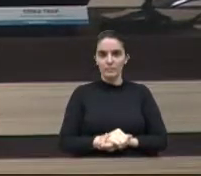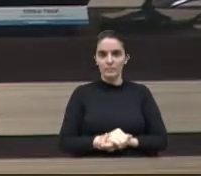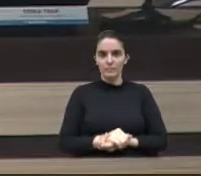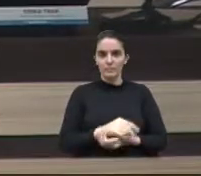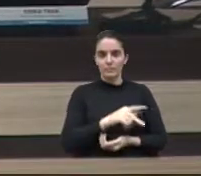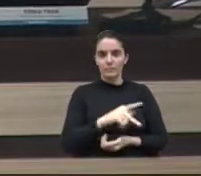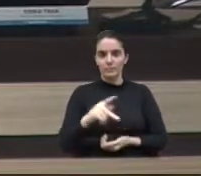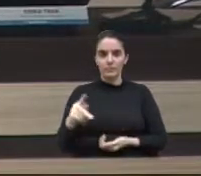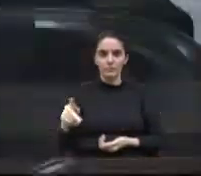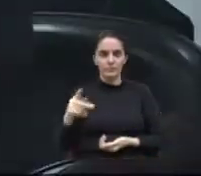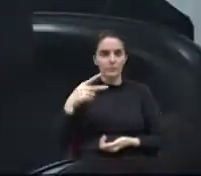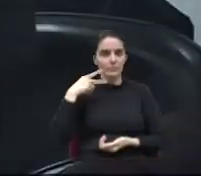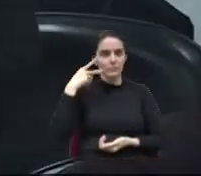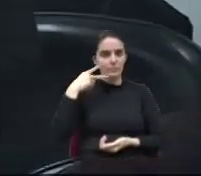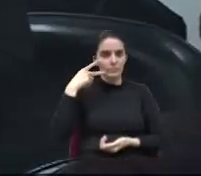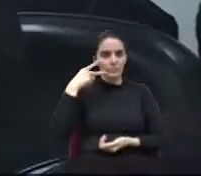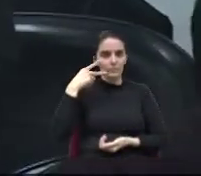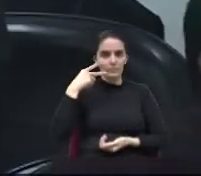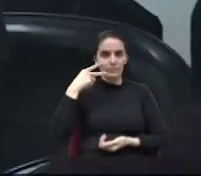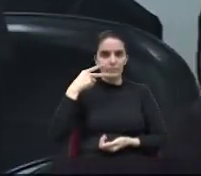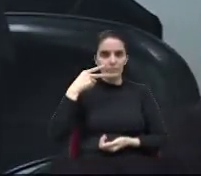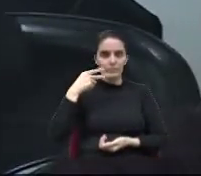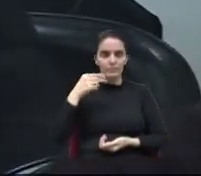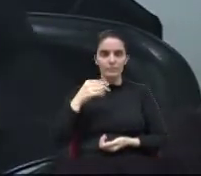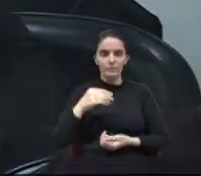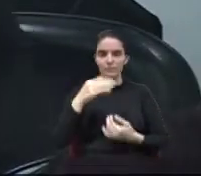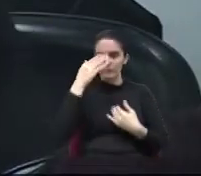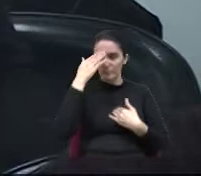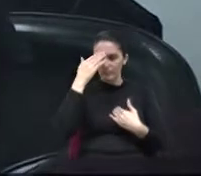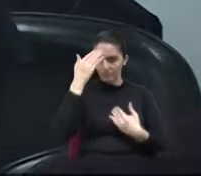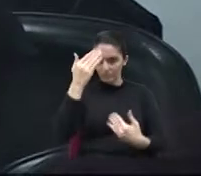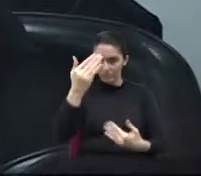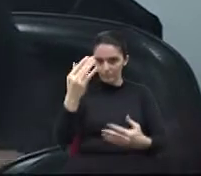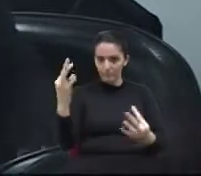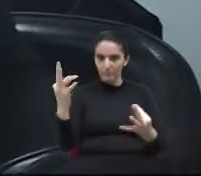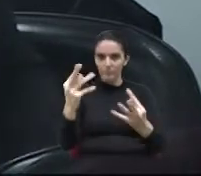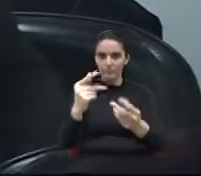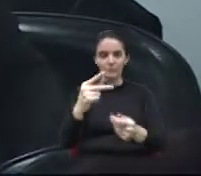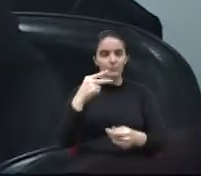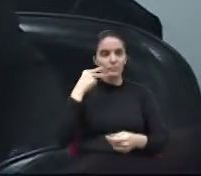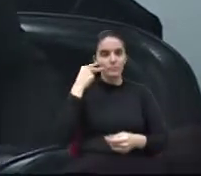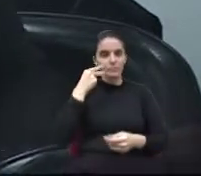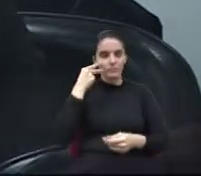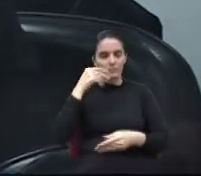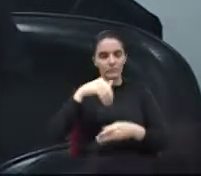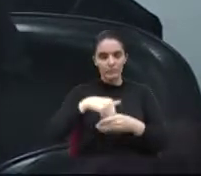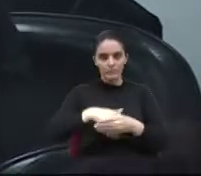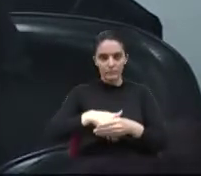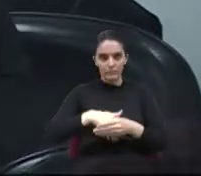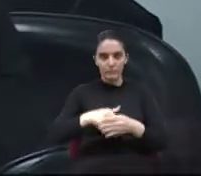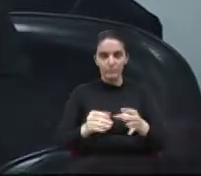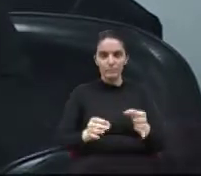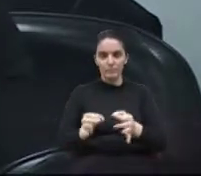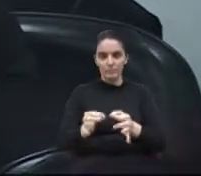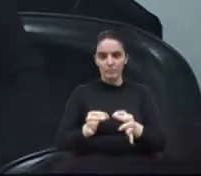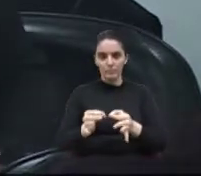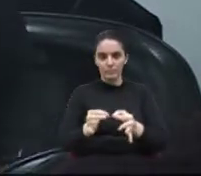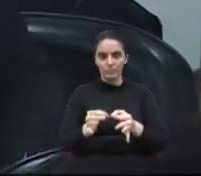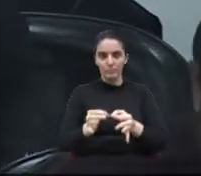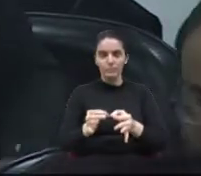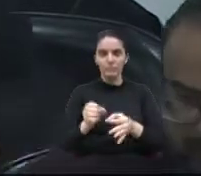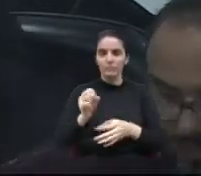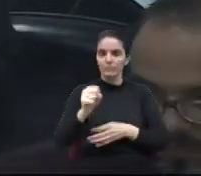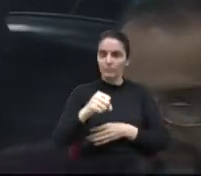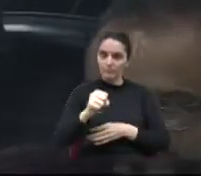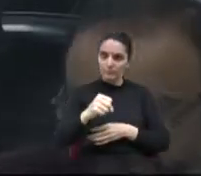Excelentíssimo presidente, nobres pares, me levanto para agradecer a todos os vereadores que votaram no projeto